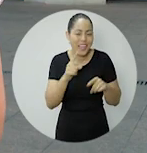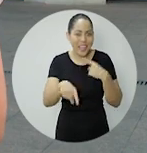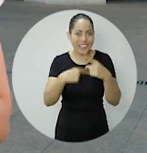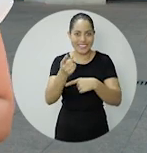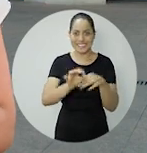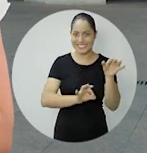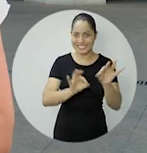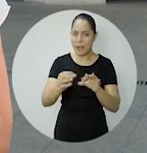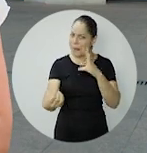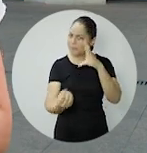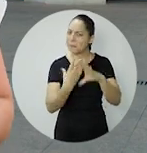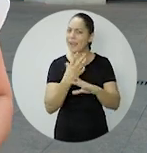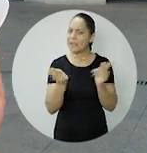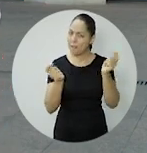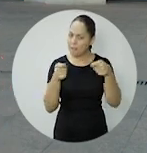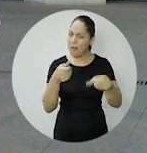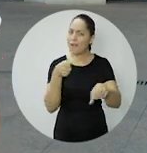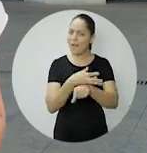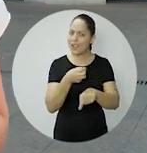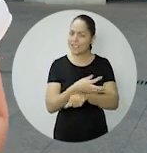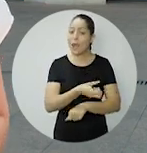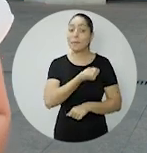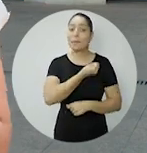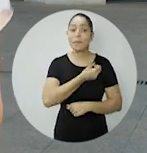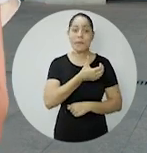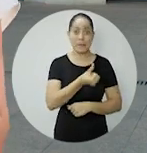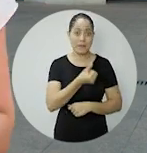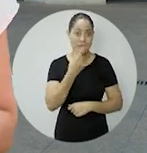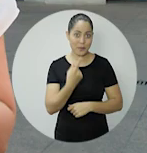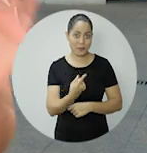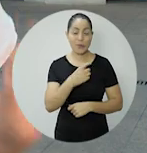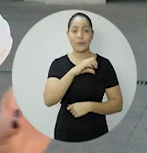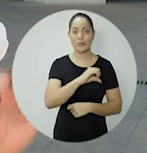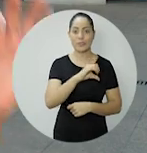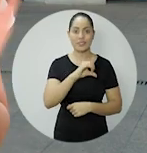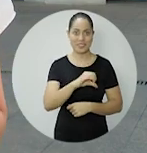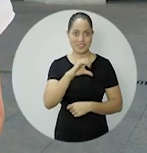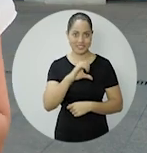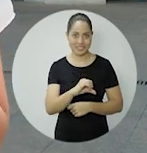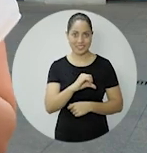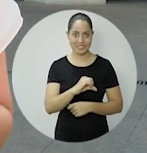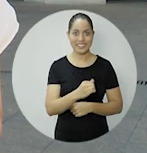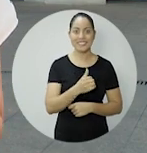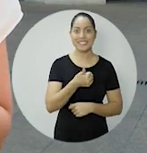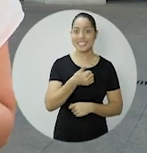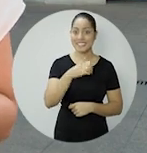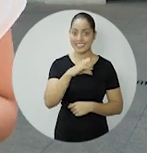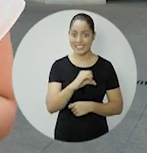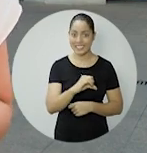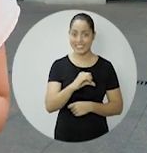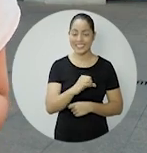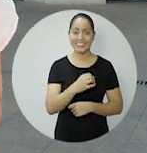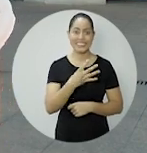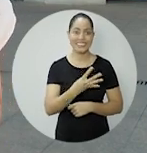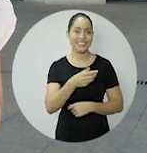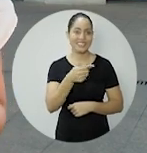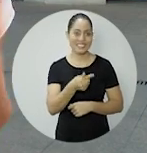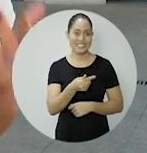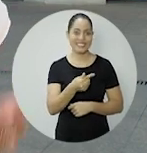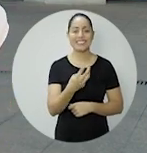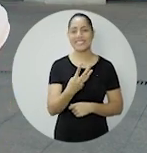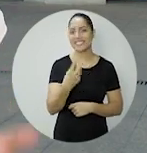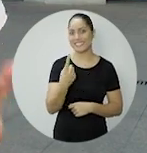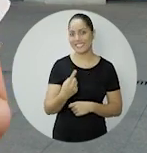sugerir um tema para o próximo programa? Manda para a gente pelo WhatsApp, DDD 61, telefone 999